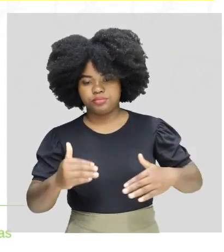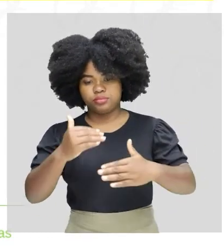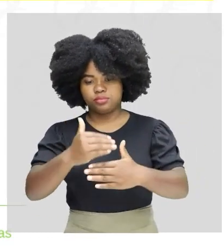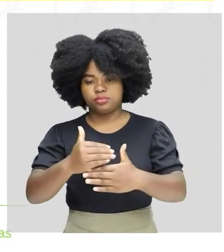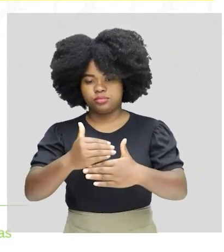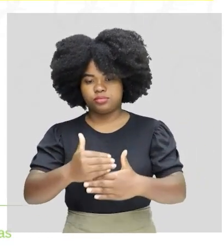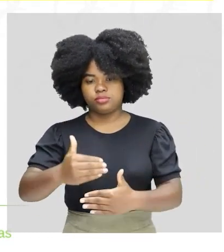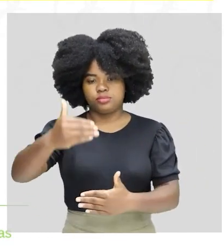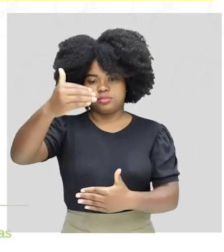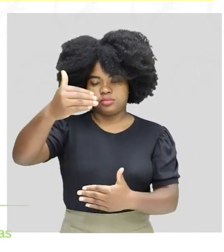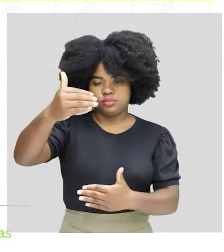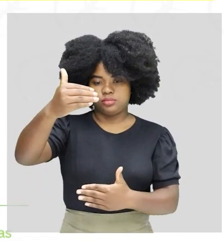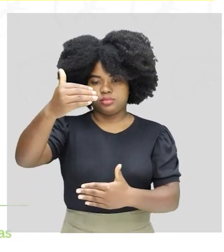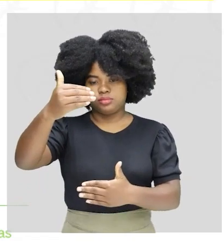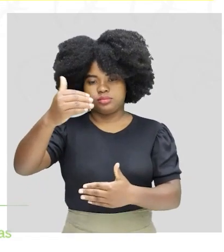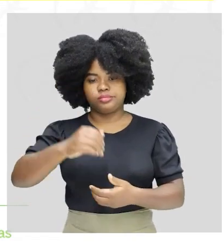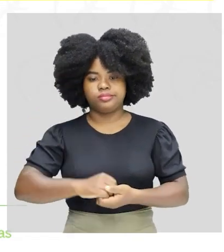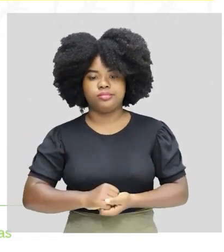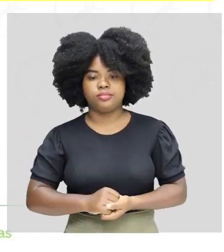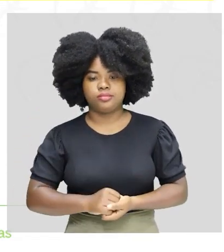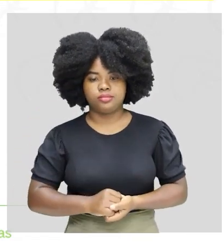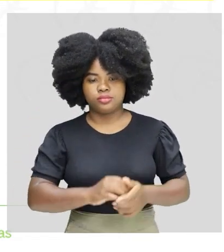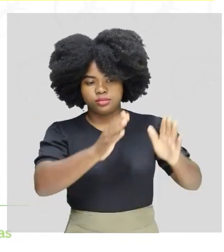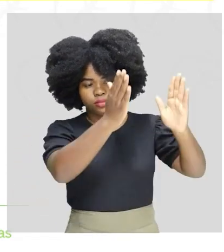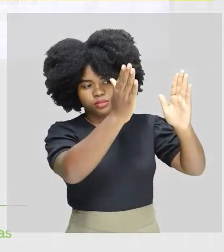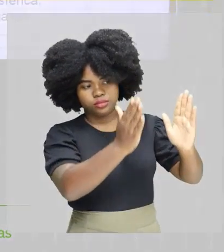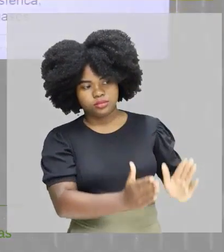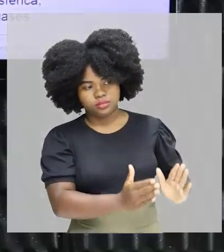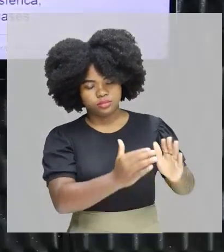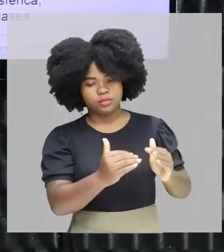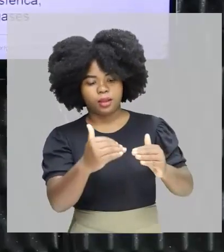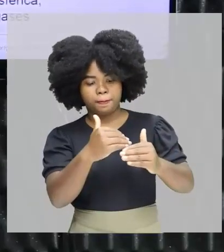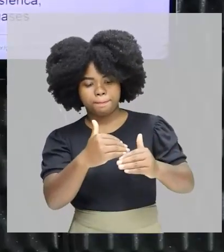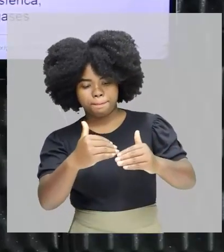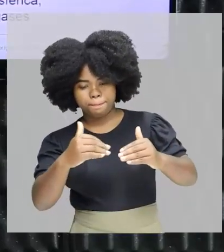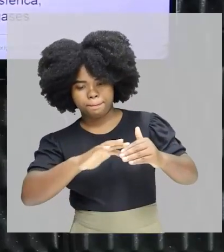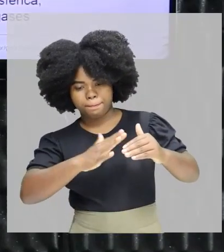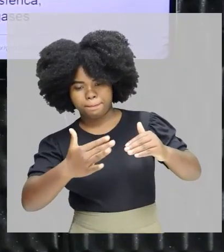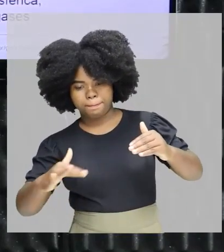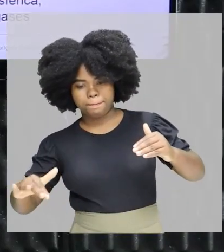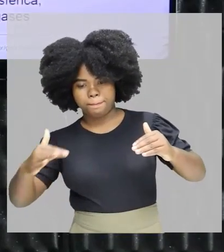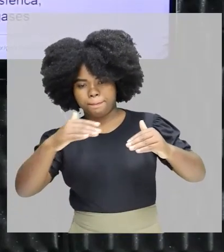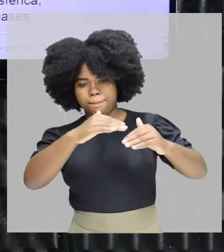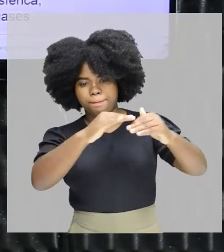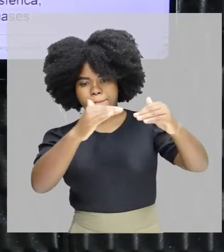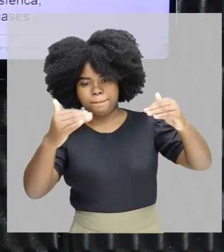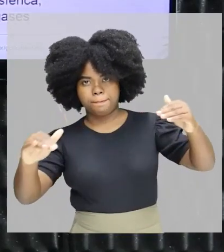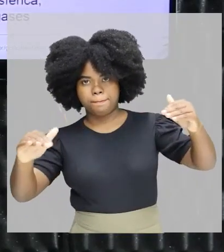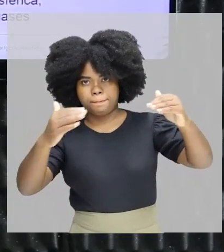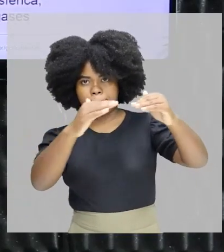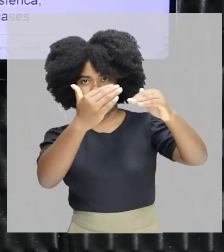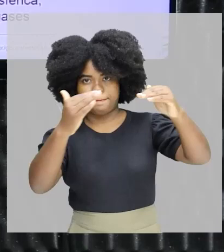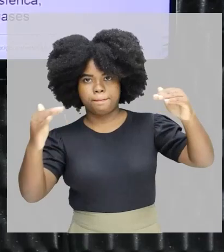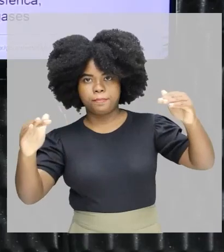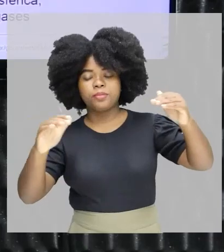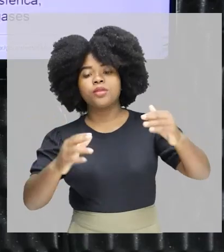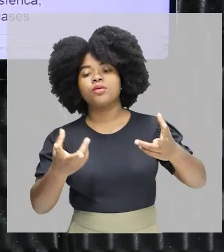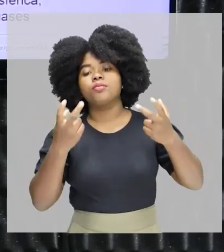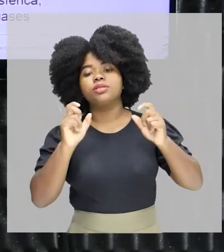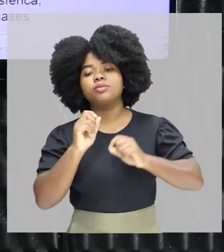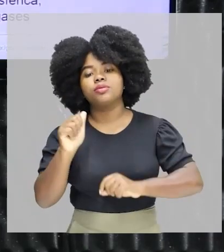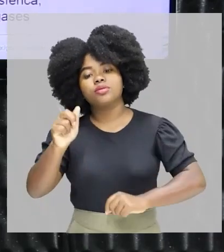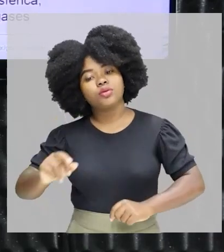uma altitude elevada. O que nós entendemos, ou que nós já sabemos? Que ao nível do